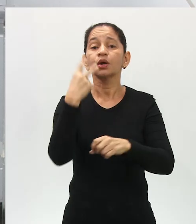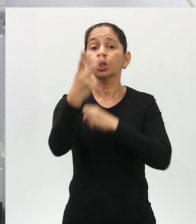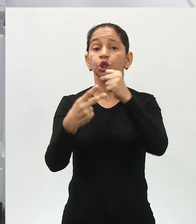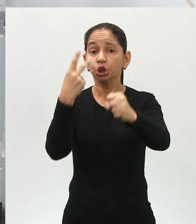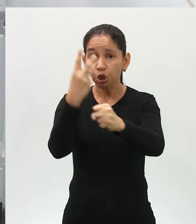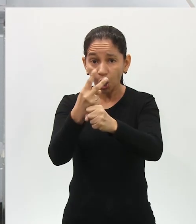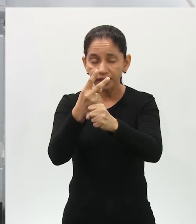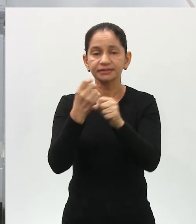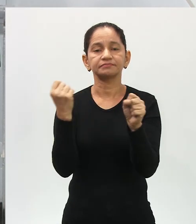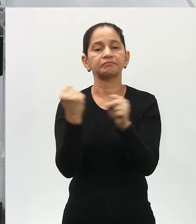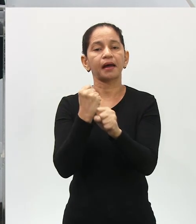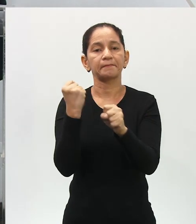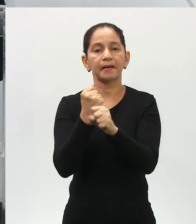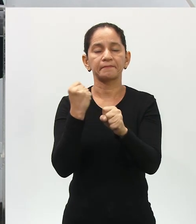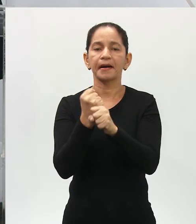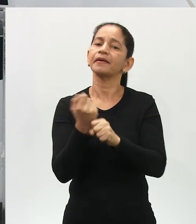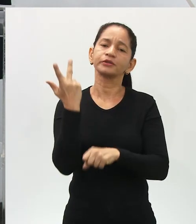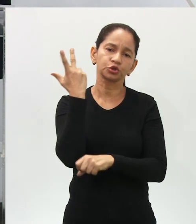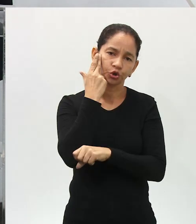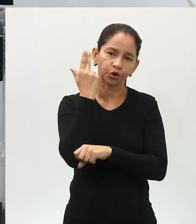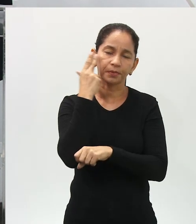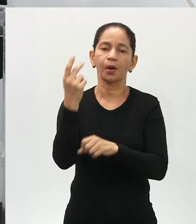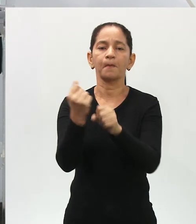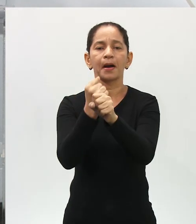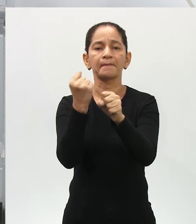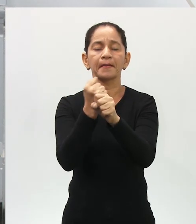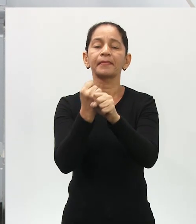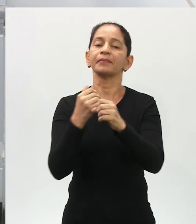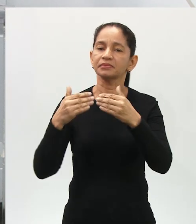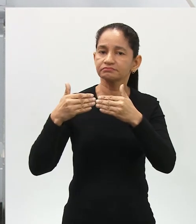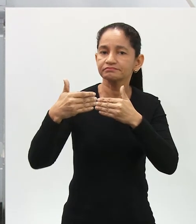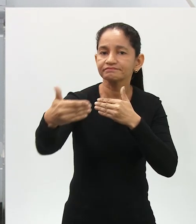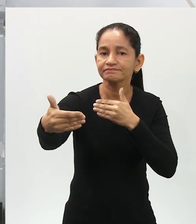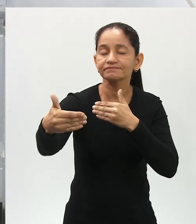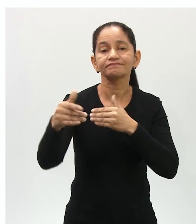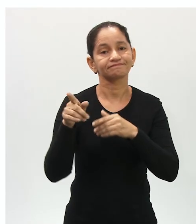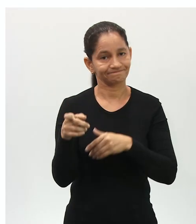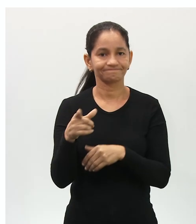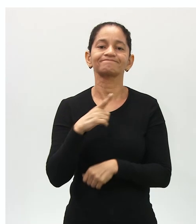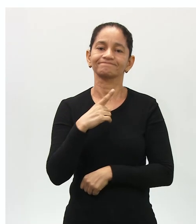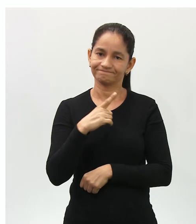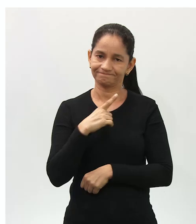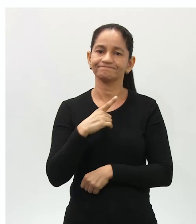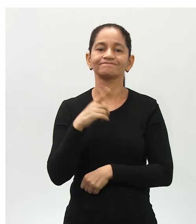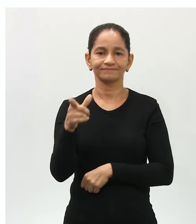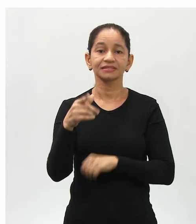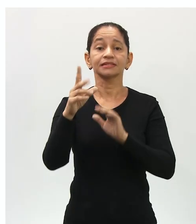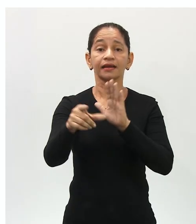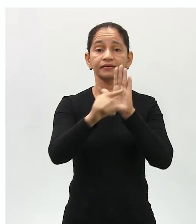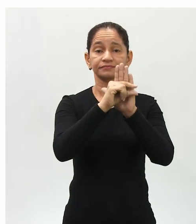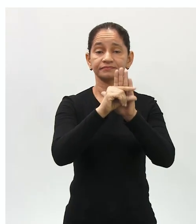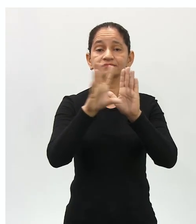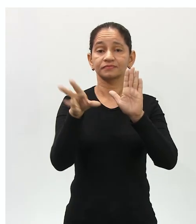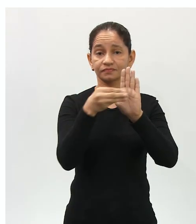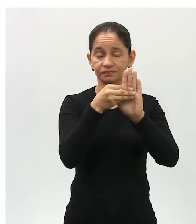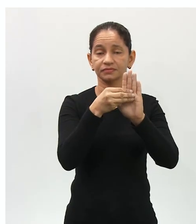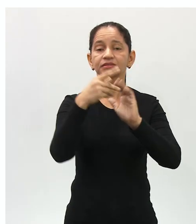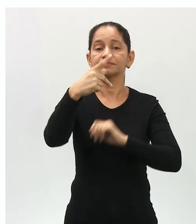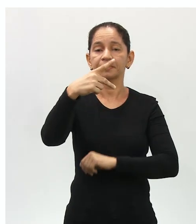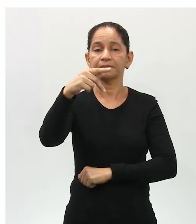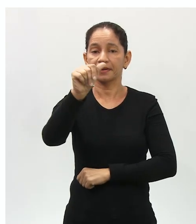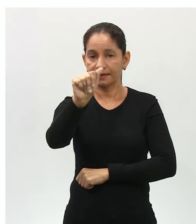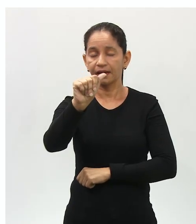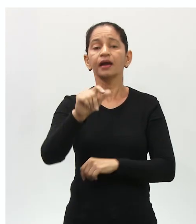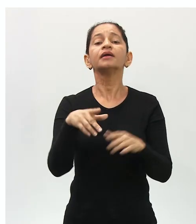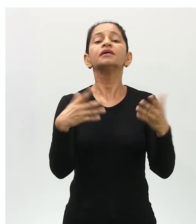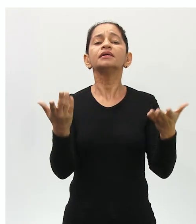2 anos, assim, de forma geral, explicando as despesas de capital para vocês. E tem que prever também dentro do PPA as